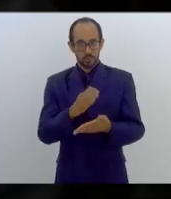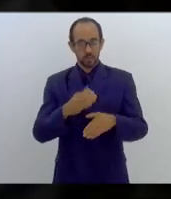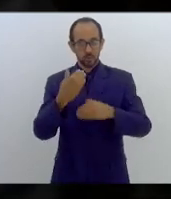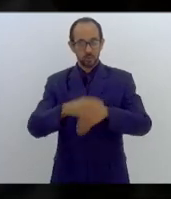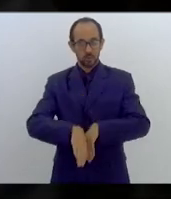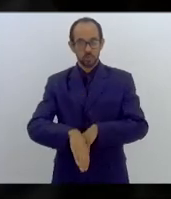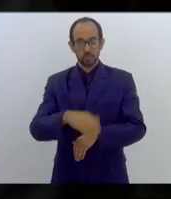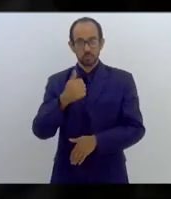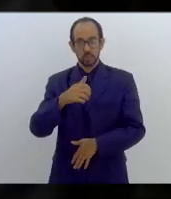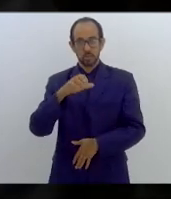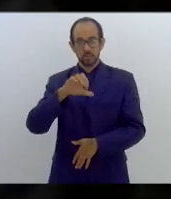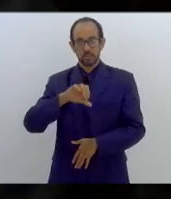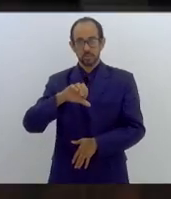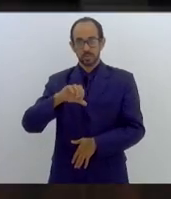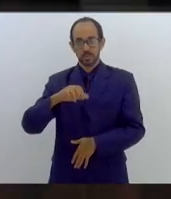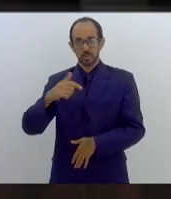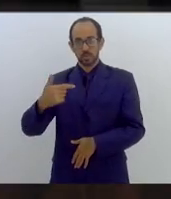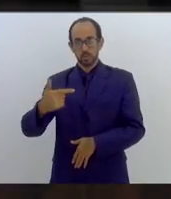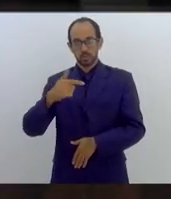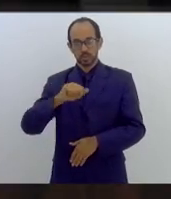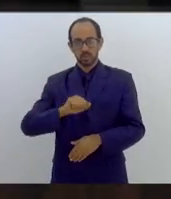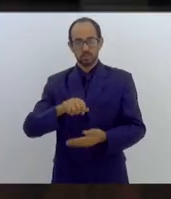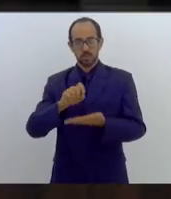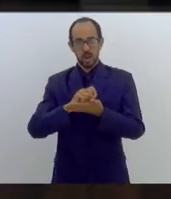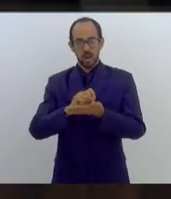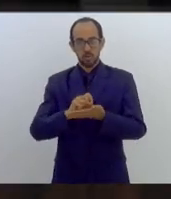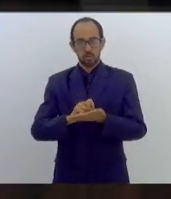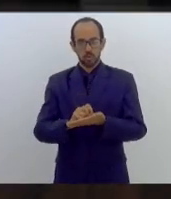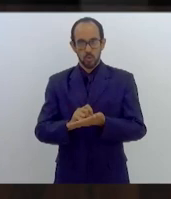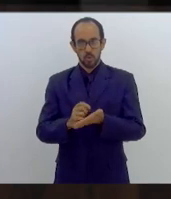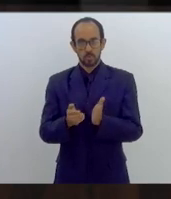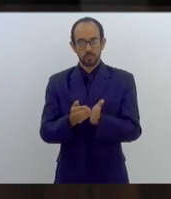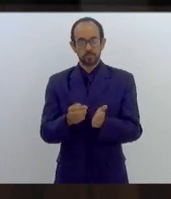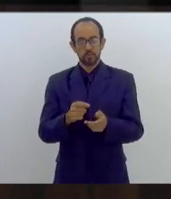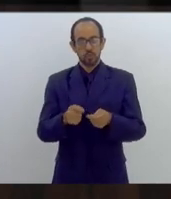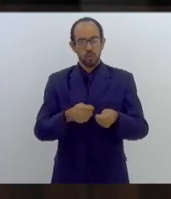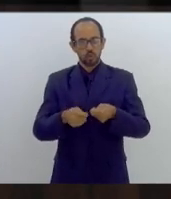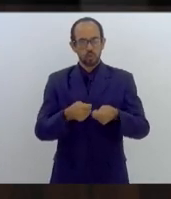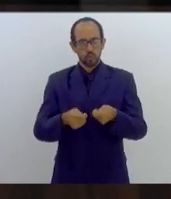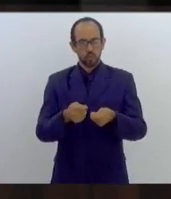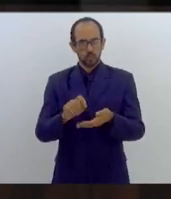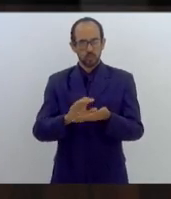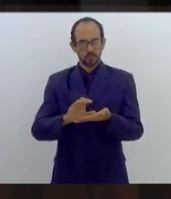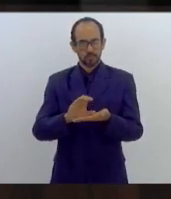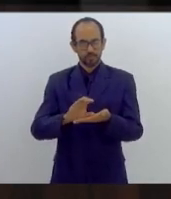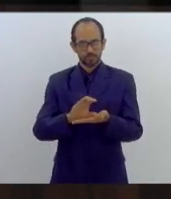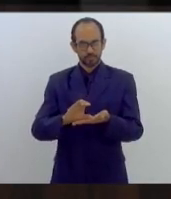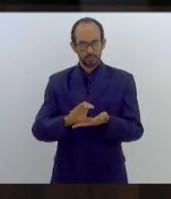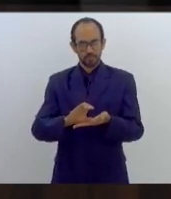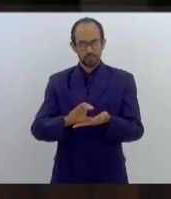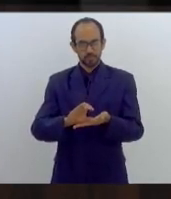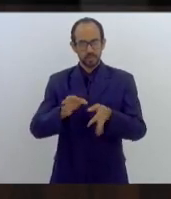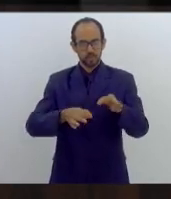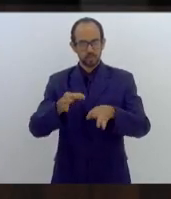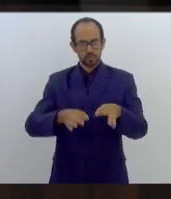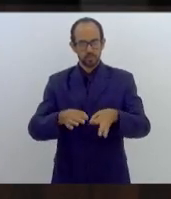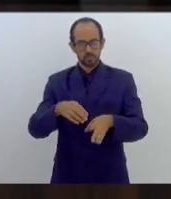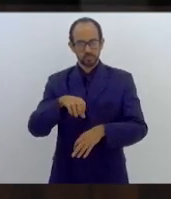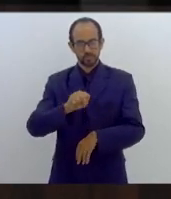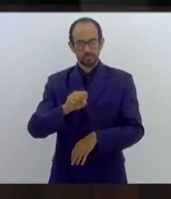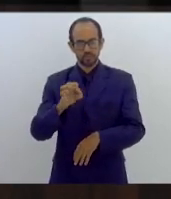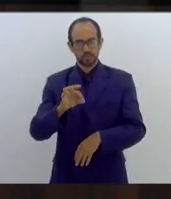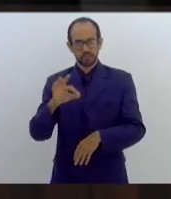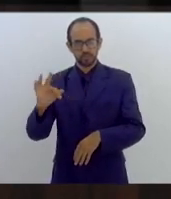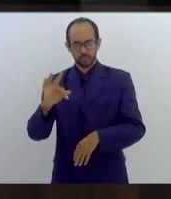em 92, sendo o autor da obra Controle de Constitucionalidade à Luz da Jurisprudência do STF.